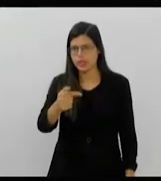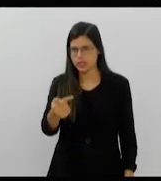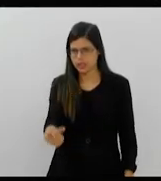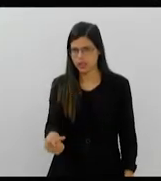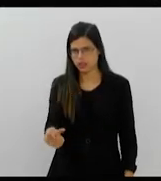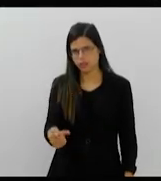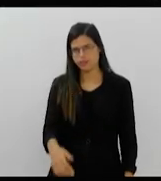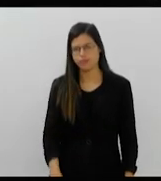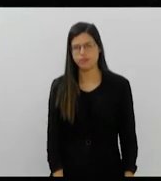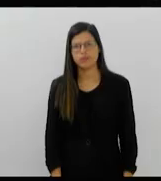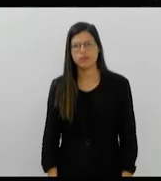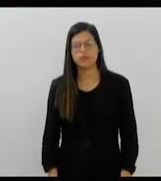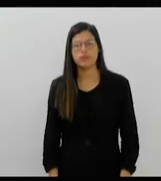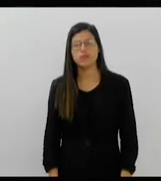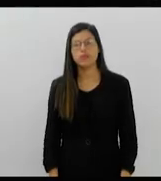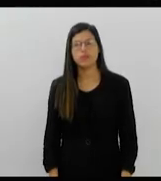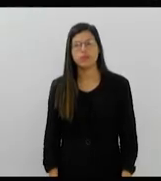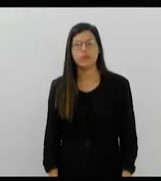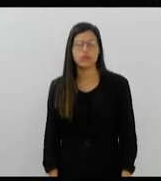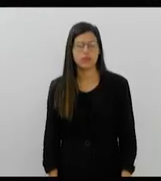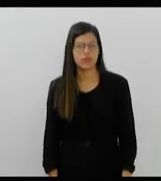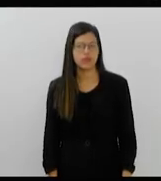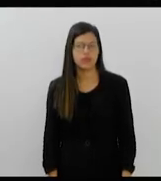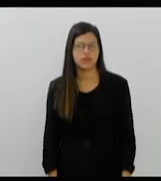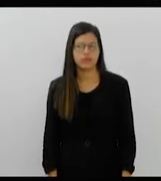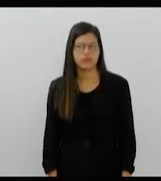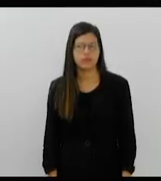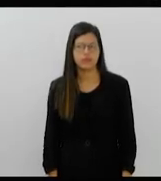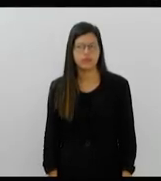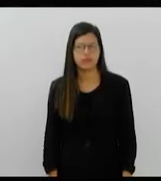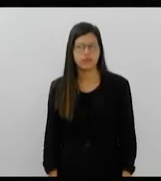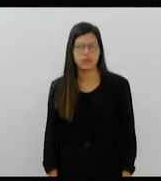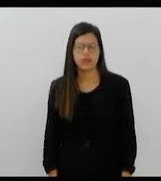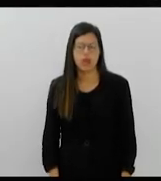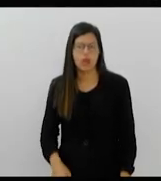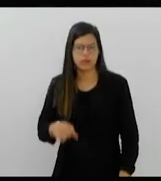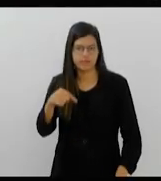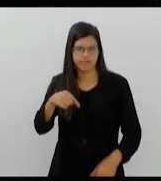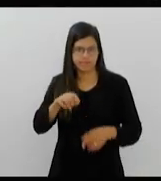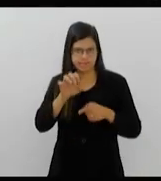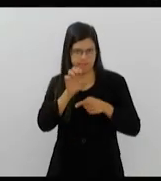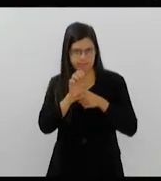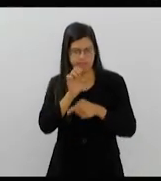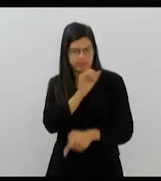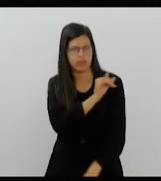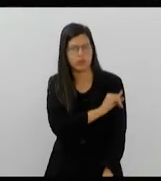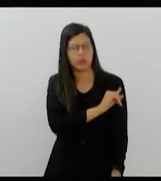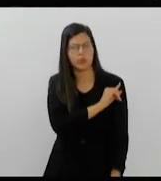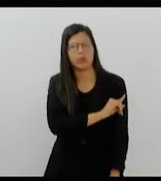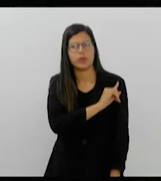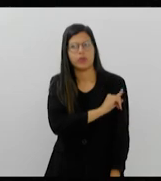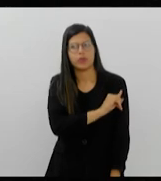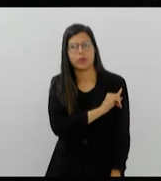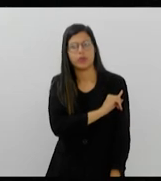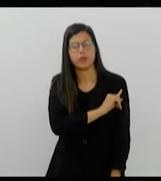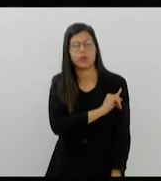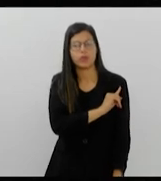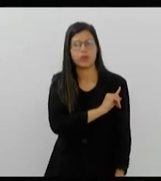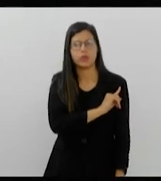6,87%. Em contrapartida, aqui no estado do Rio de Janeiro, o